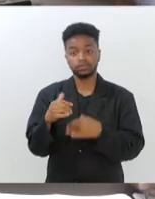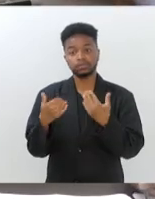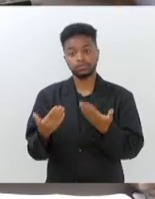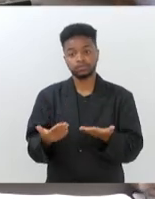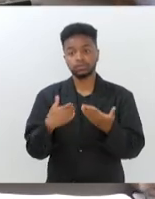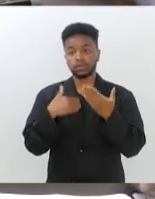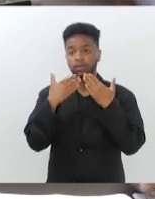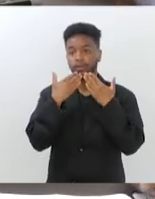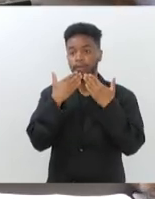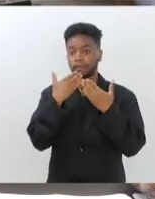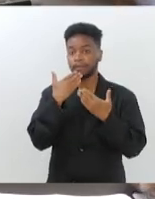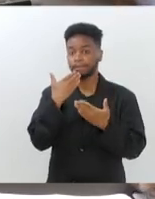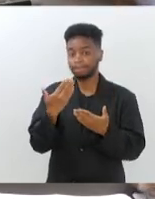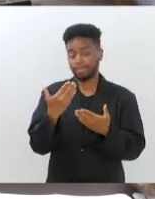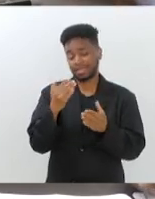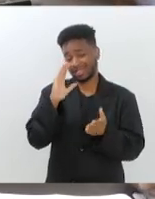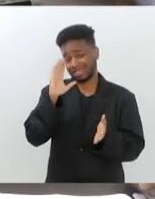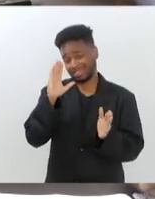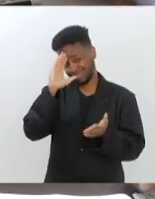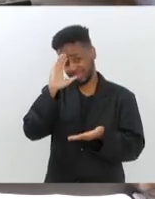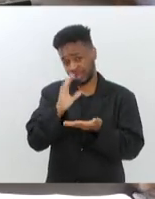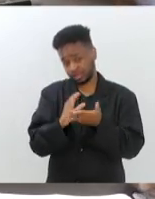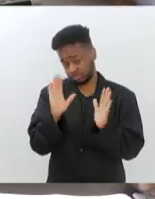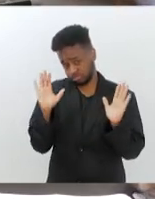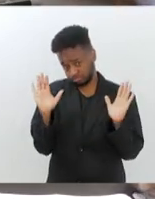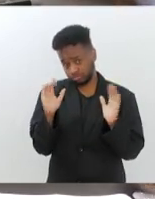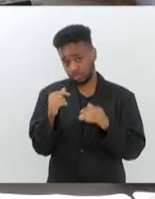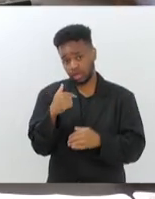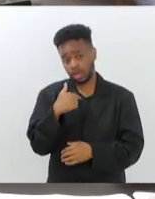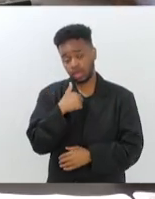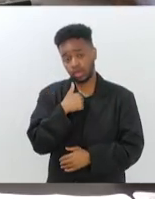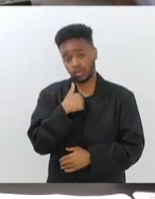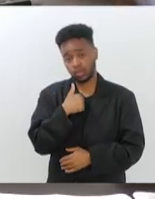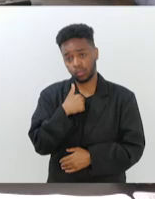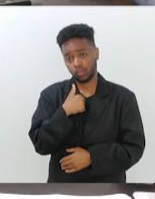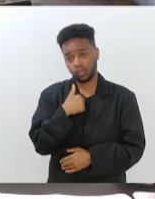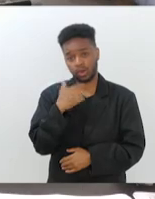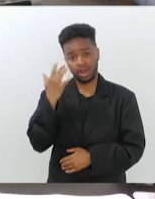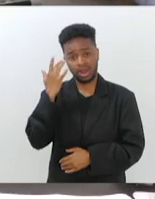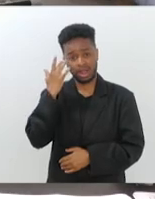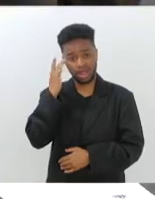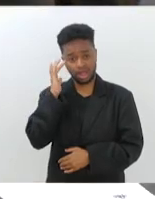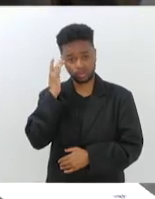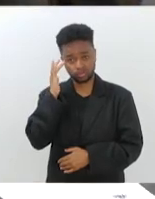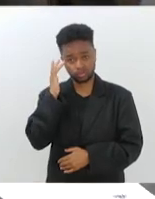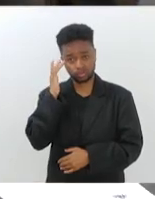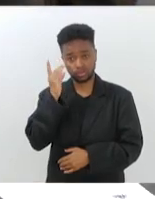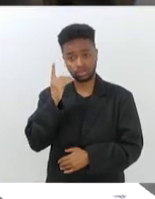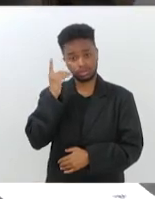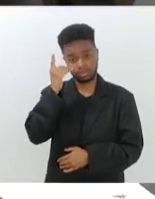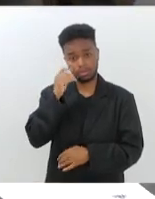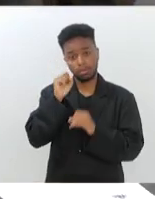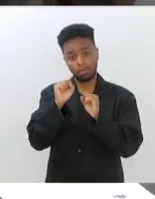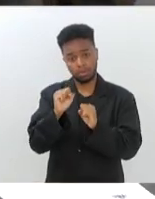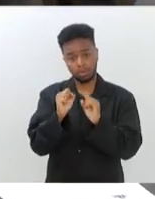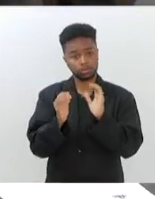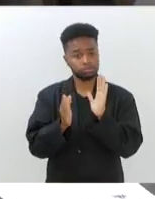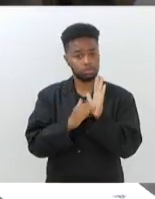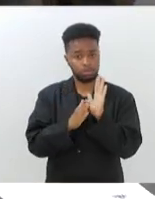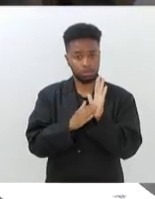pedi em tese Eu acho que um parlamentar pode propor nome